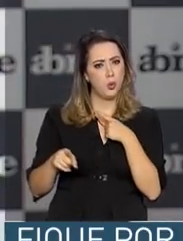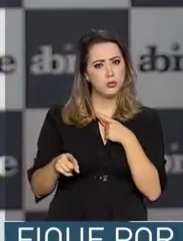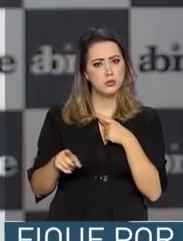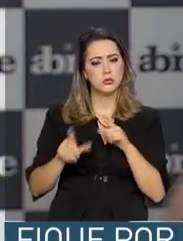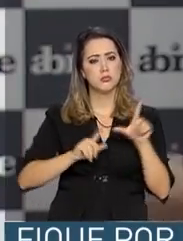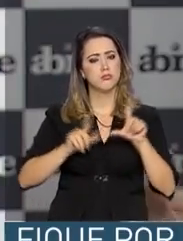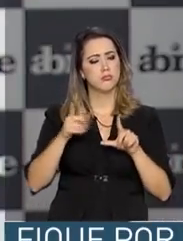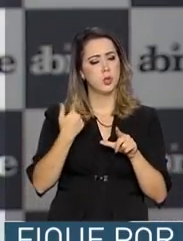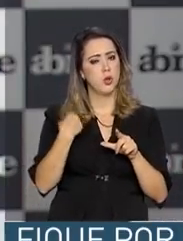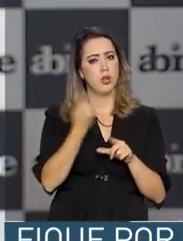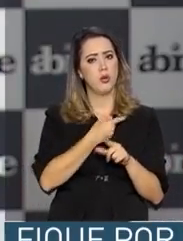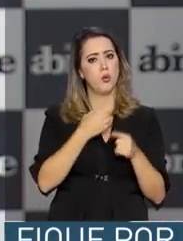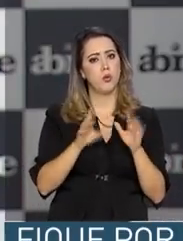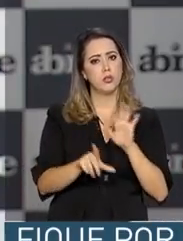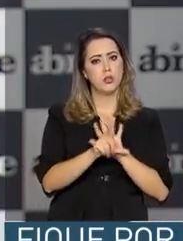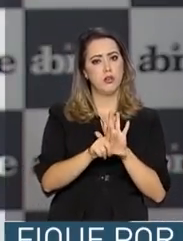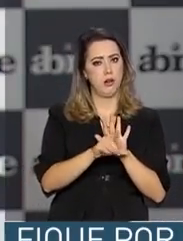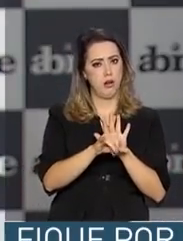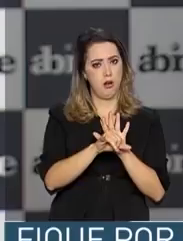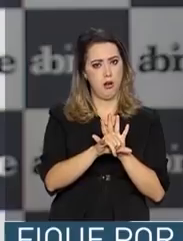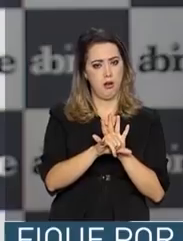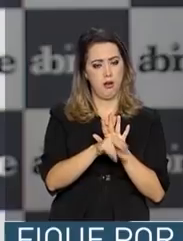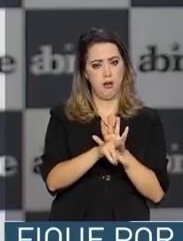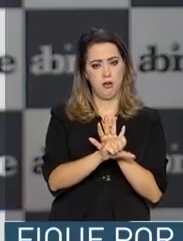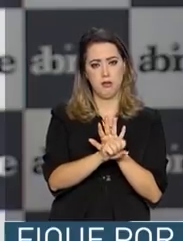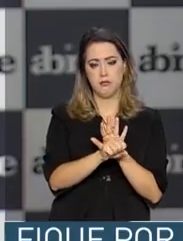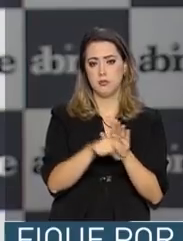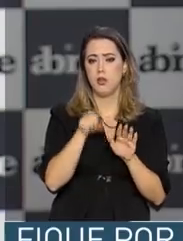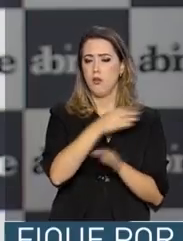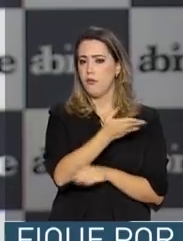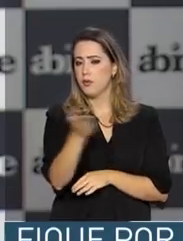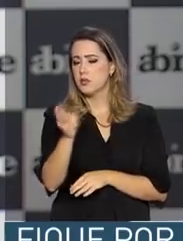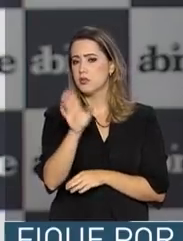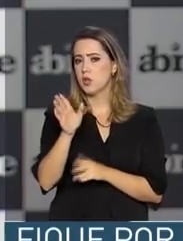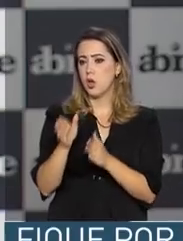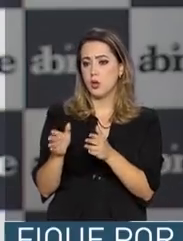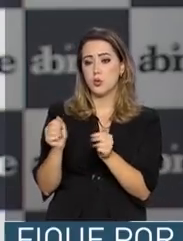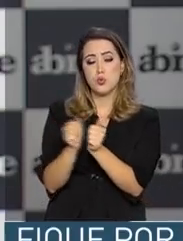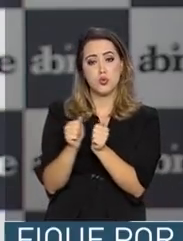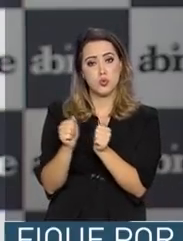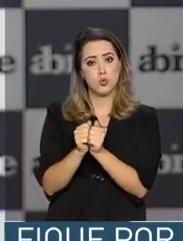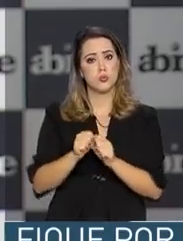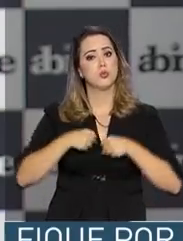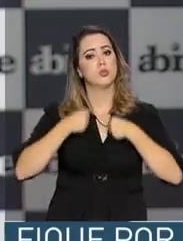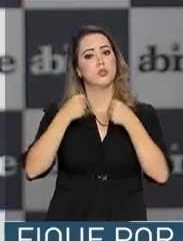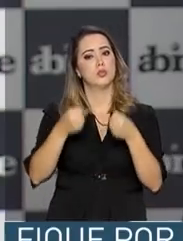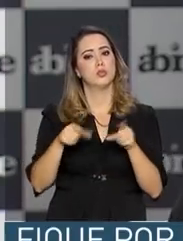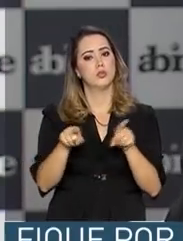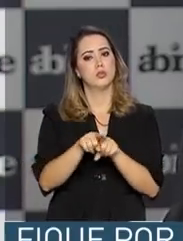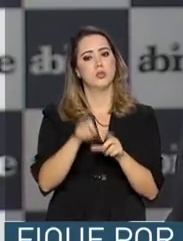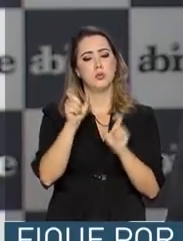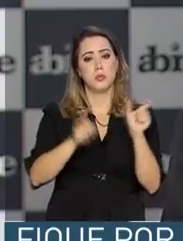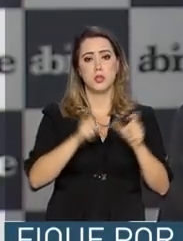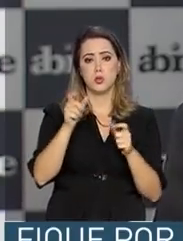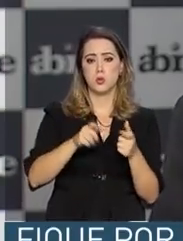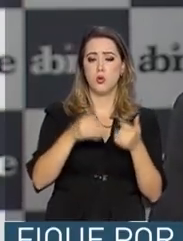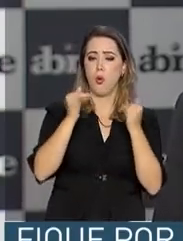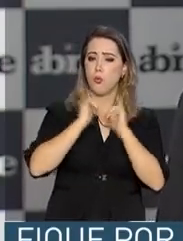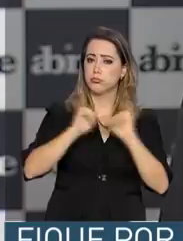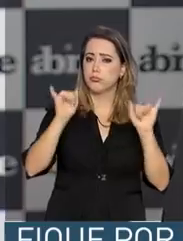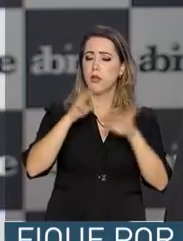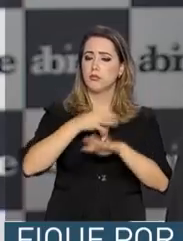reforma da Previdência, ao contrário. O que tem sido feito é, vocês têm batalhado muito, né? Colunistas,